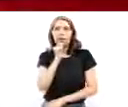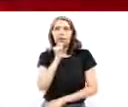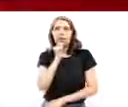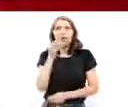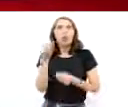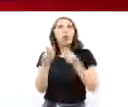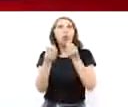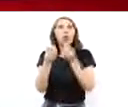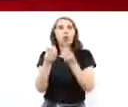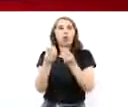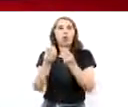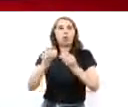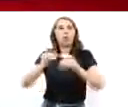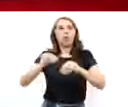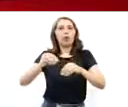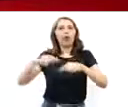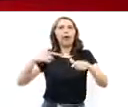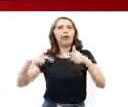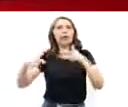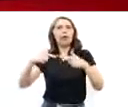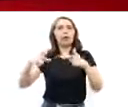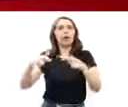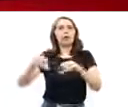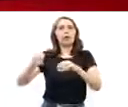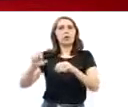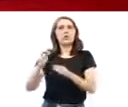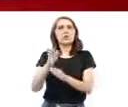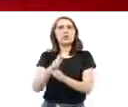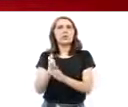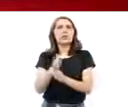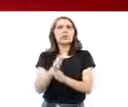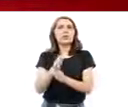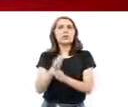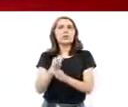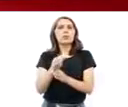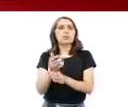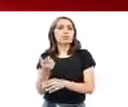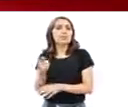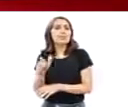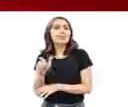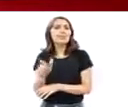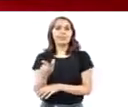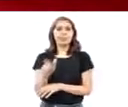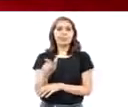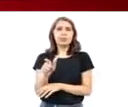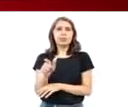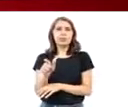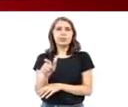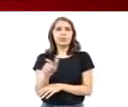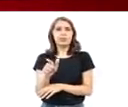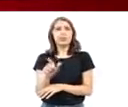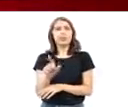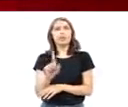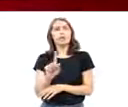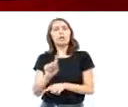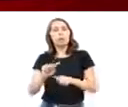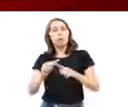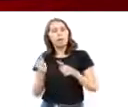escola para um grupo e os outros em casa assistindo ao mesmo tempo. Então, nós temos